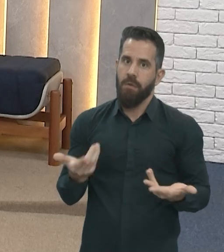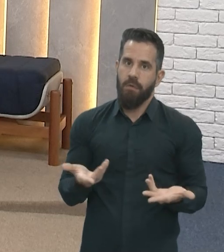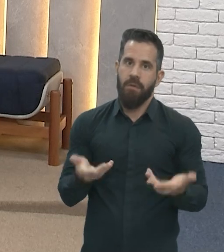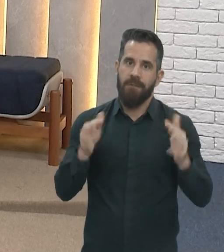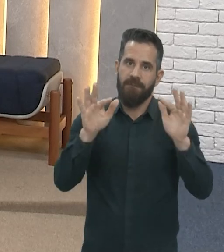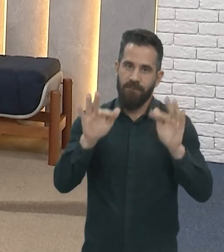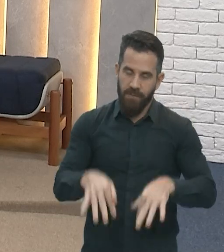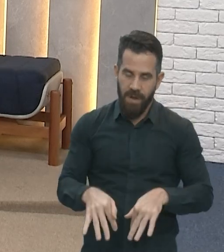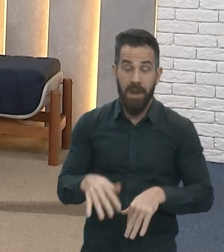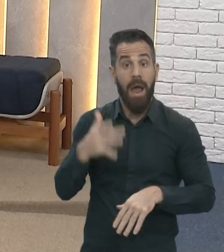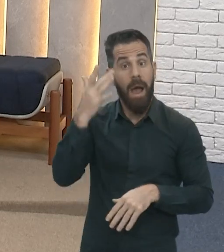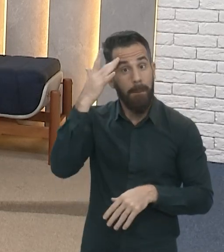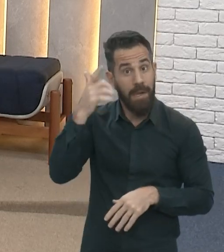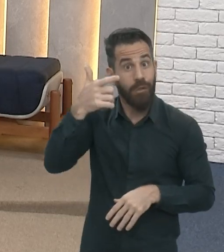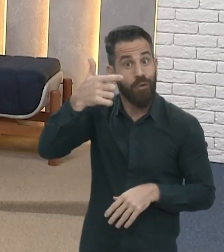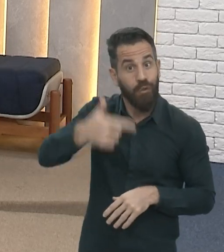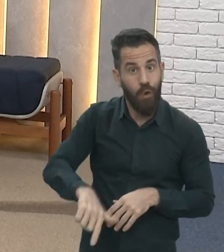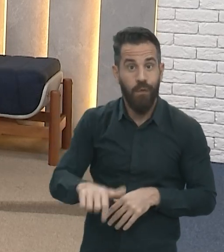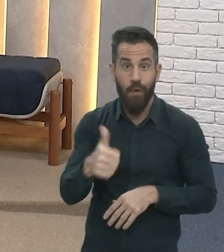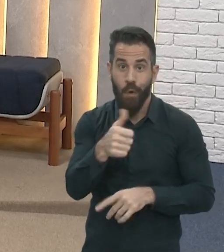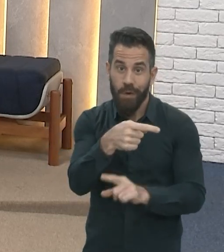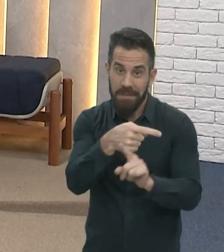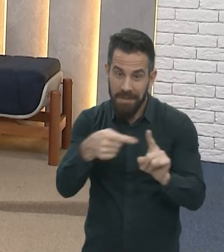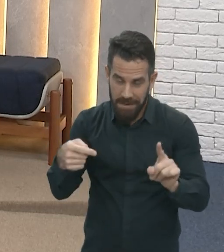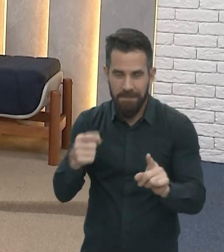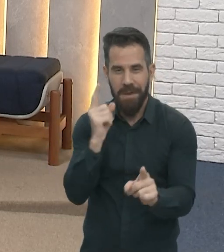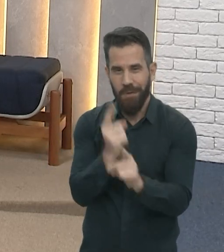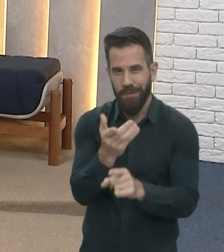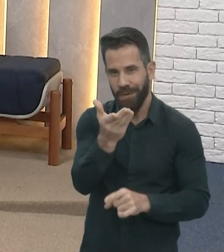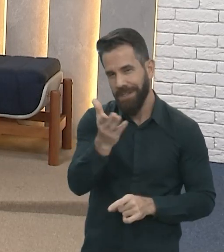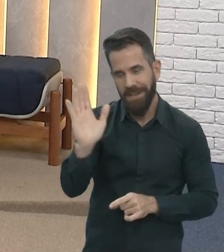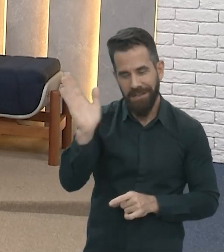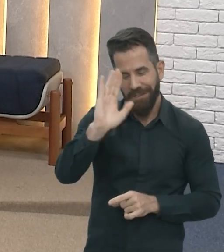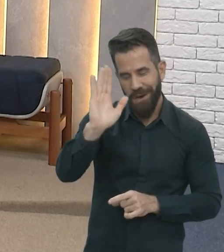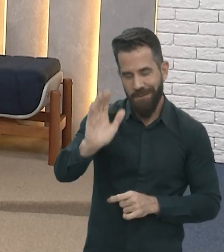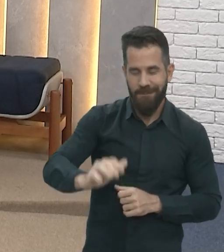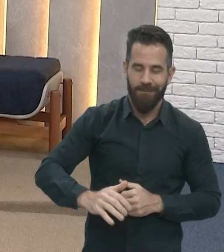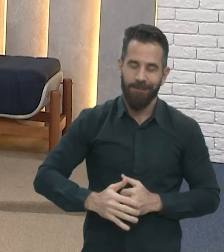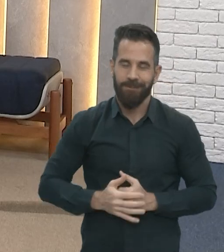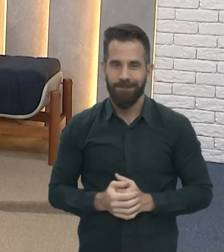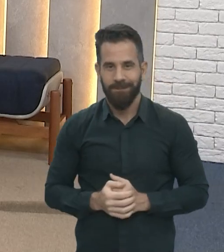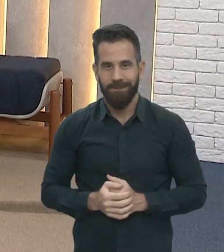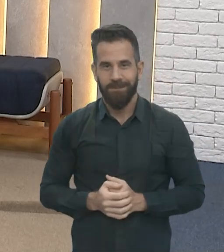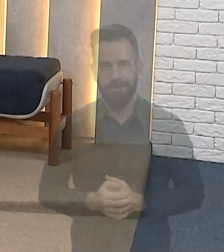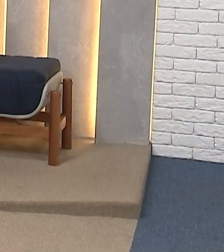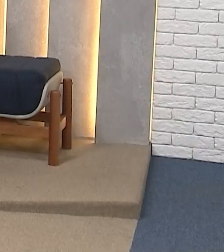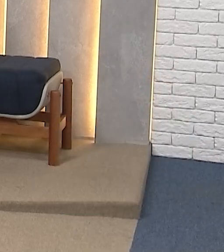amanhã às 11h30 da manhã. Muito obrigado pela companhia. Beijos, tchau!